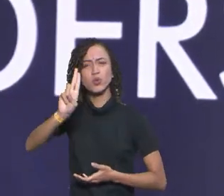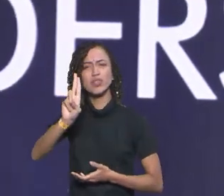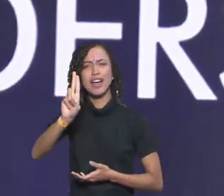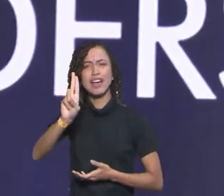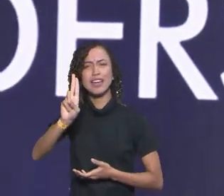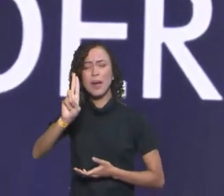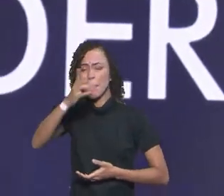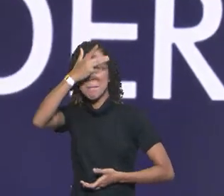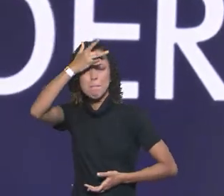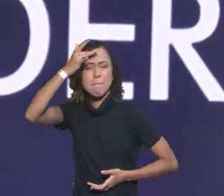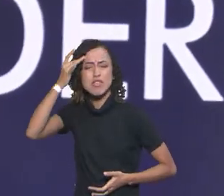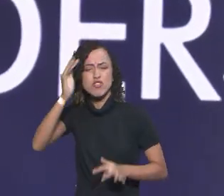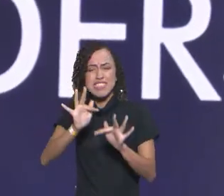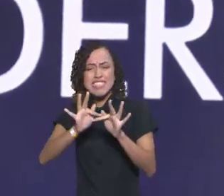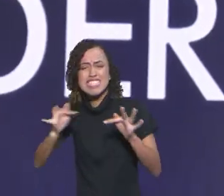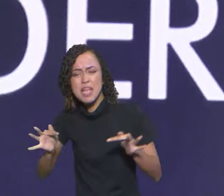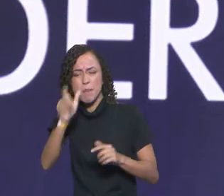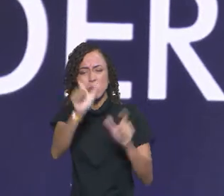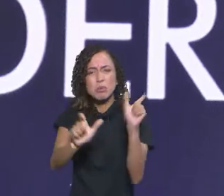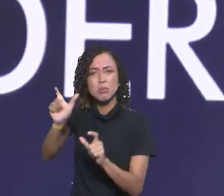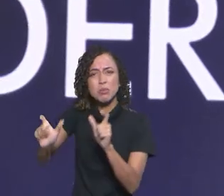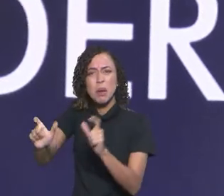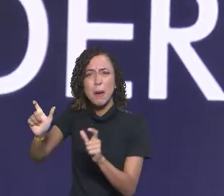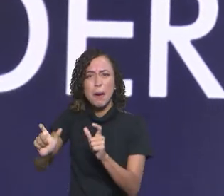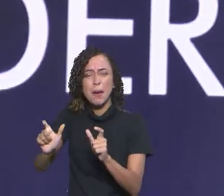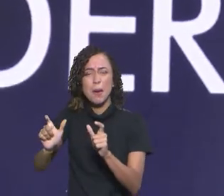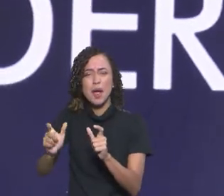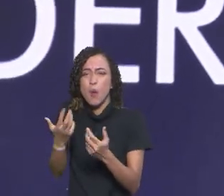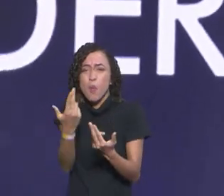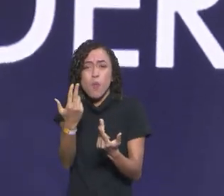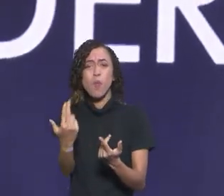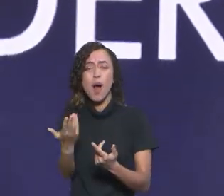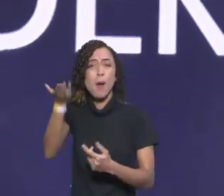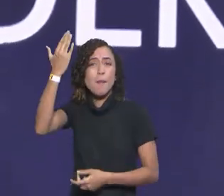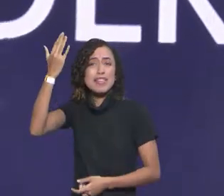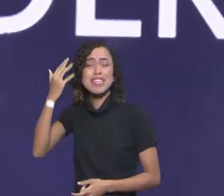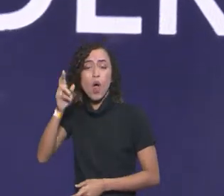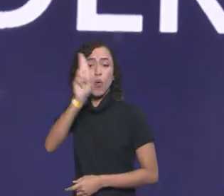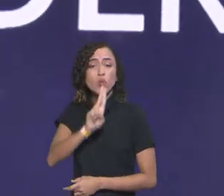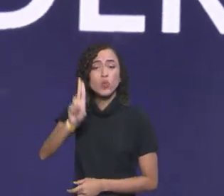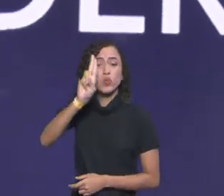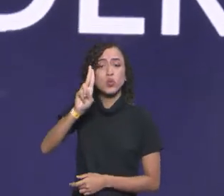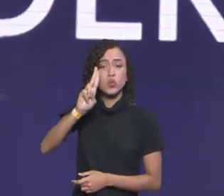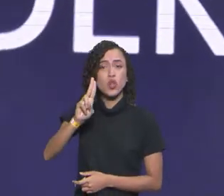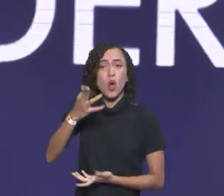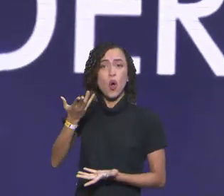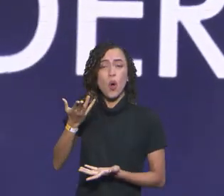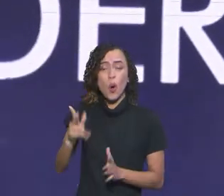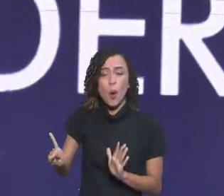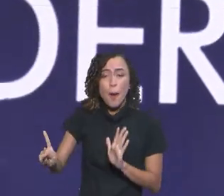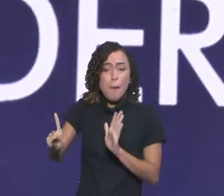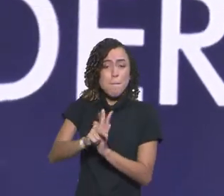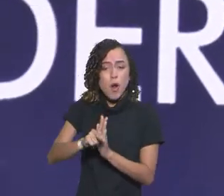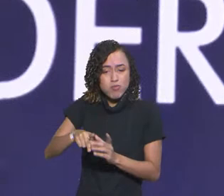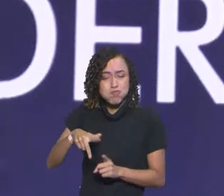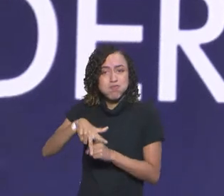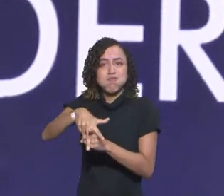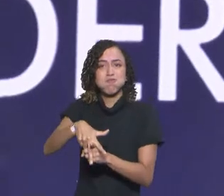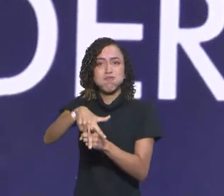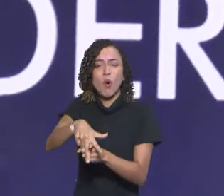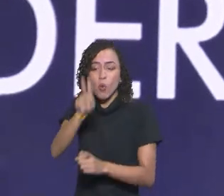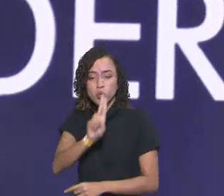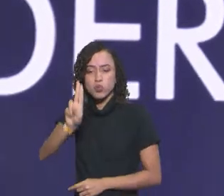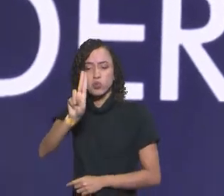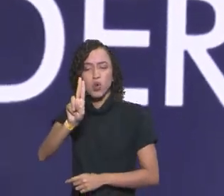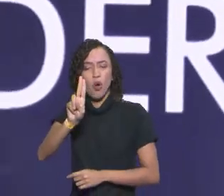usa se não se Irineu Se ele quiser ele usa uma mula para entrar em Jerusalém para dizer eu sou e não